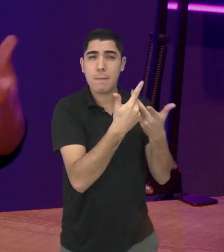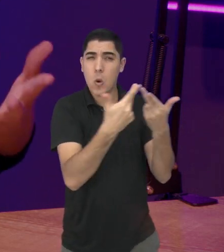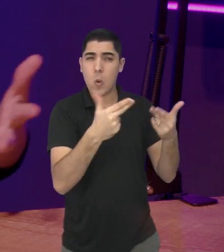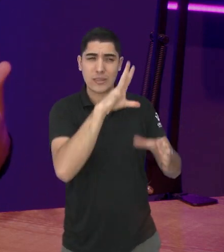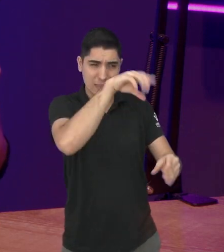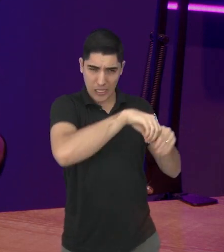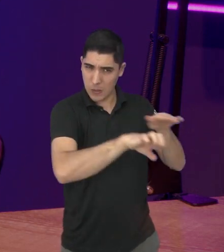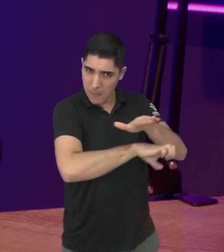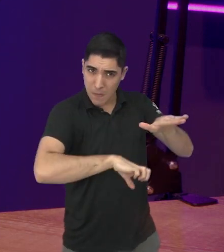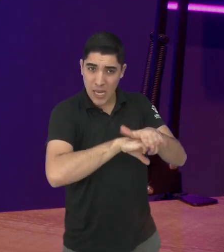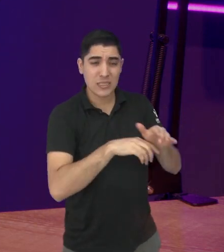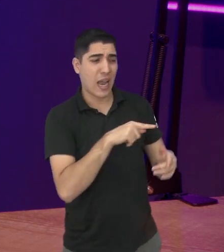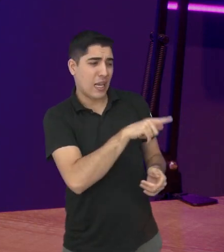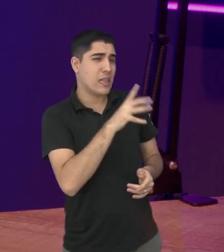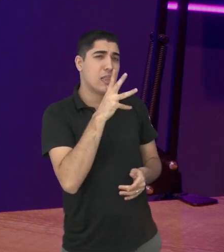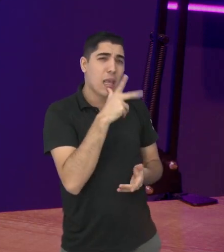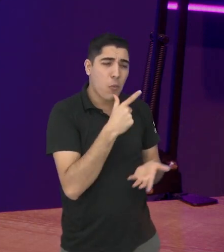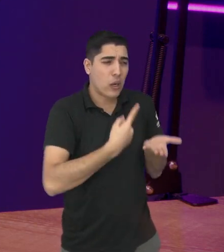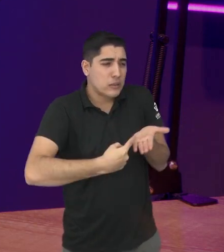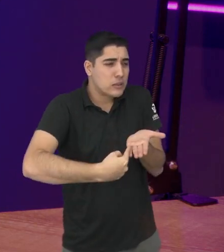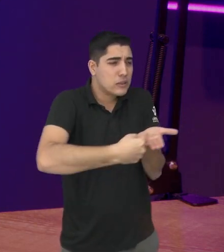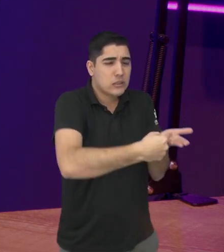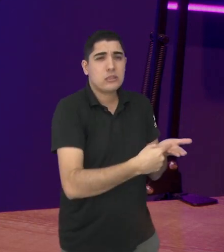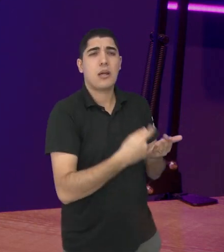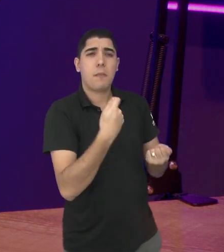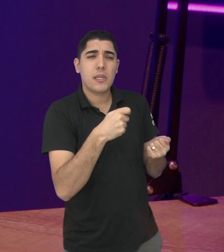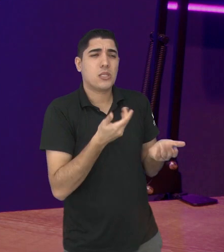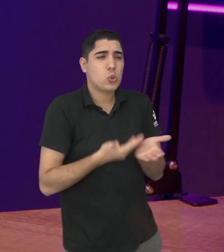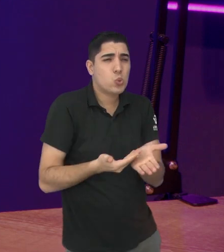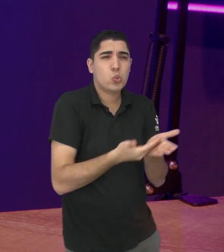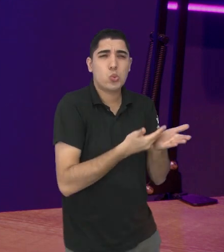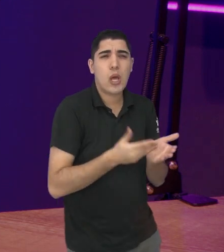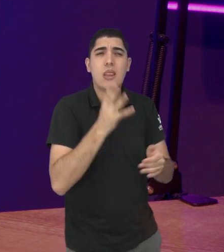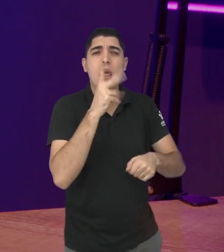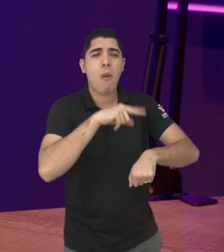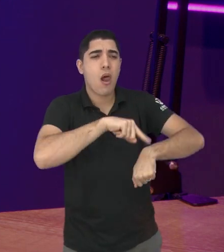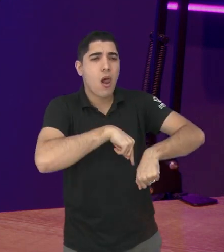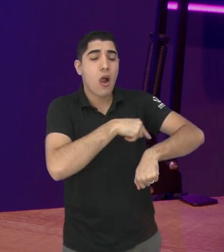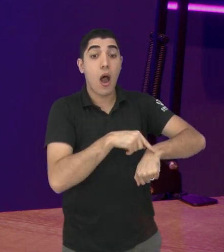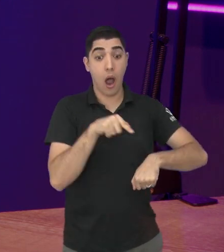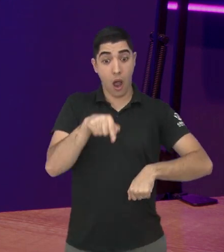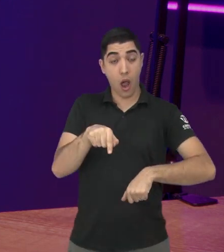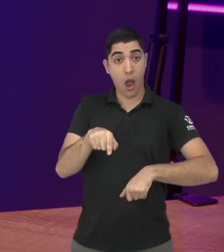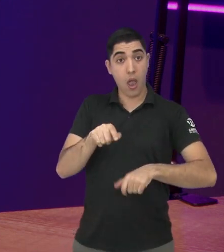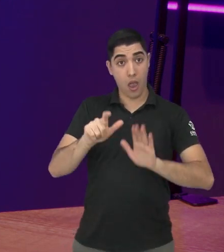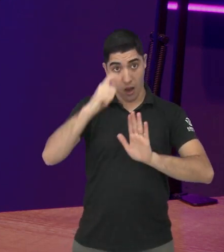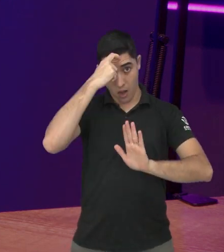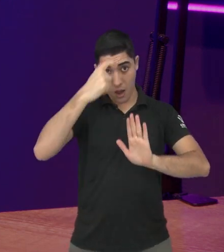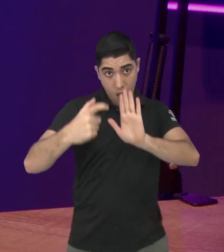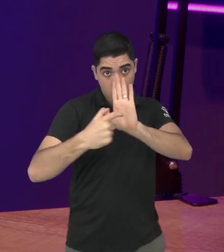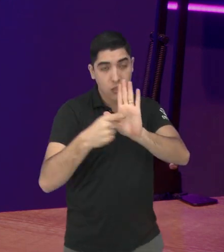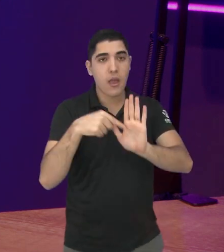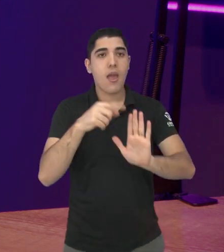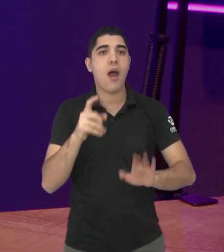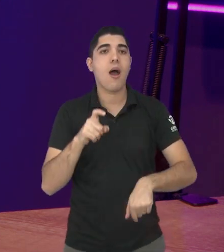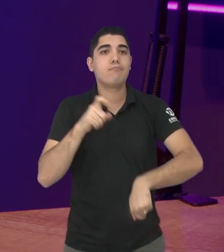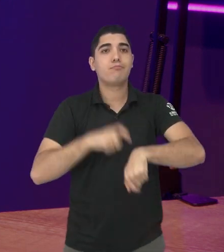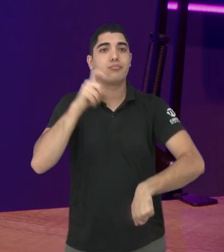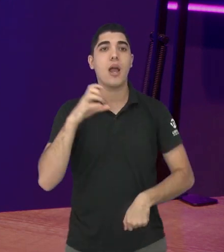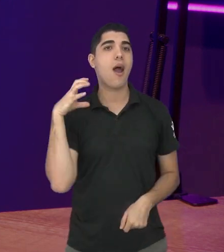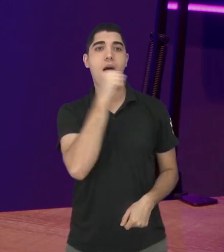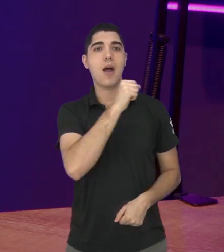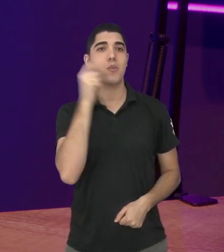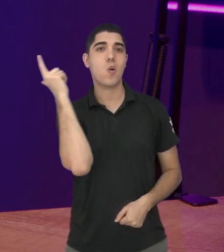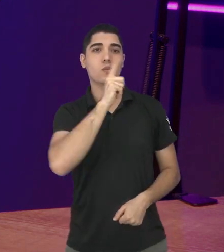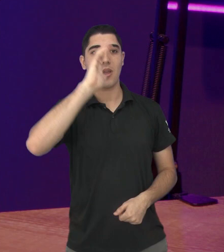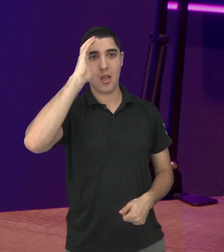decidir, tomar decisões, precisa de uma série de estudos, muito tempo, e a inteligência artificial, a princípio, ela vem para isso,